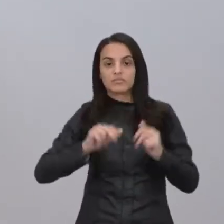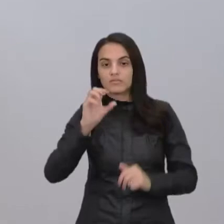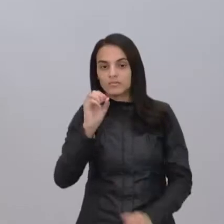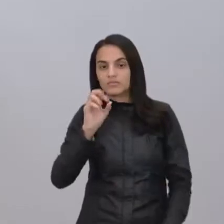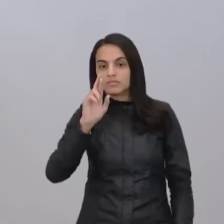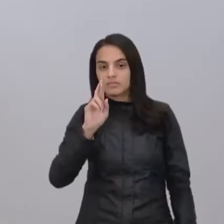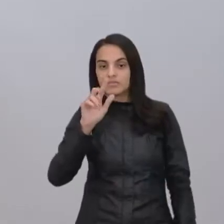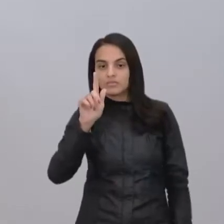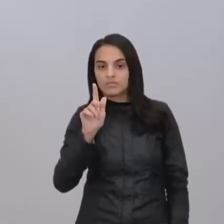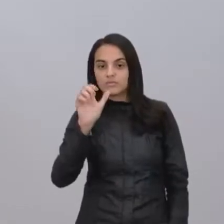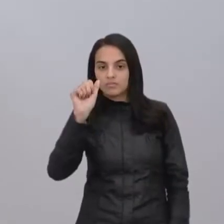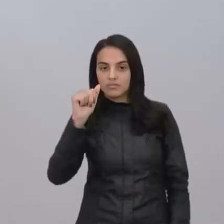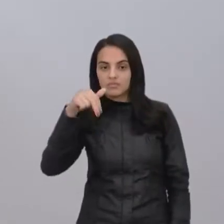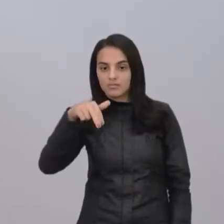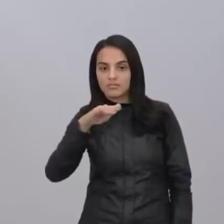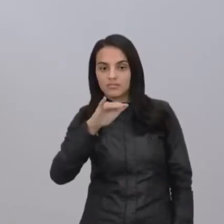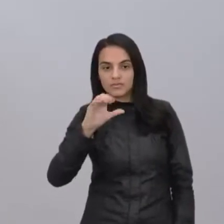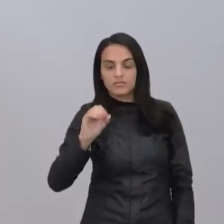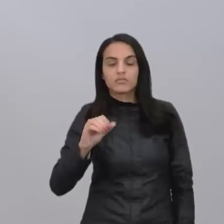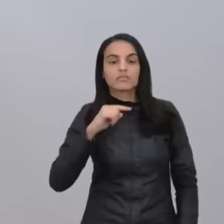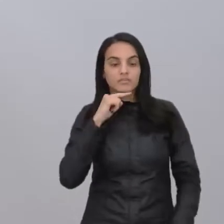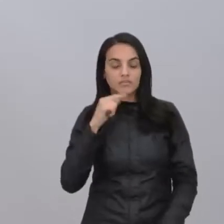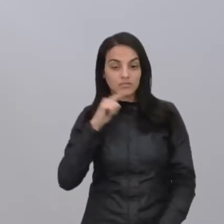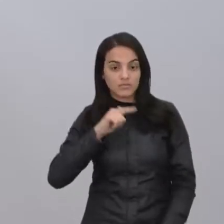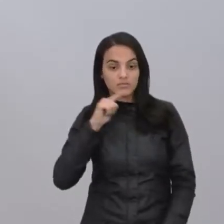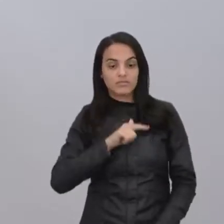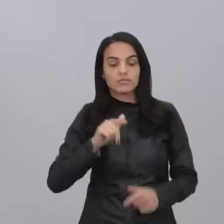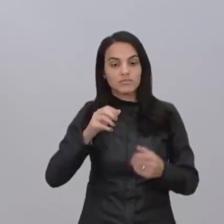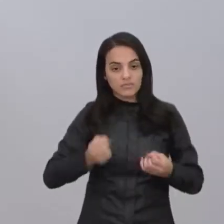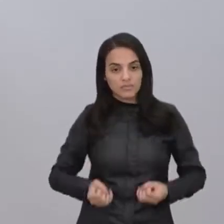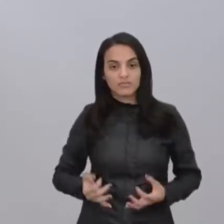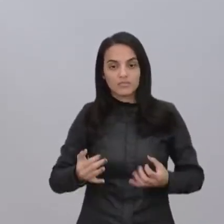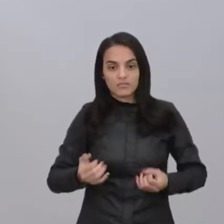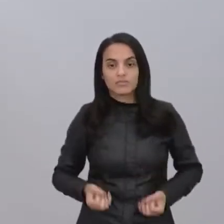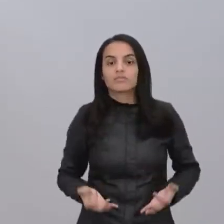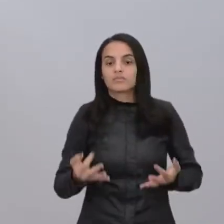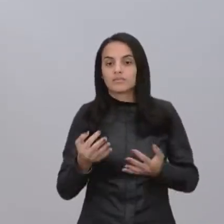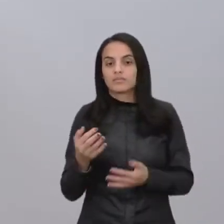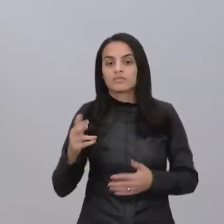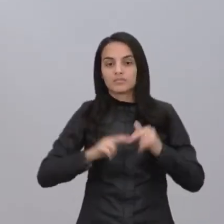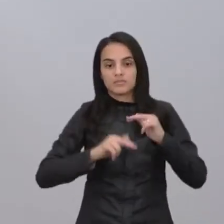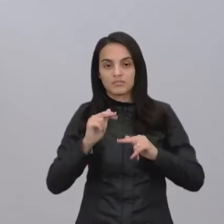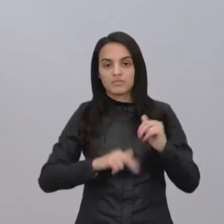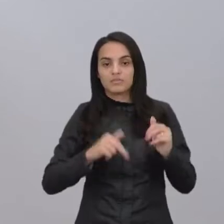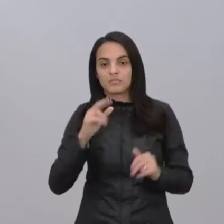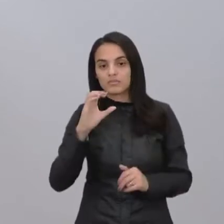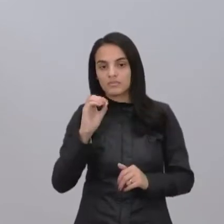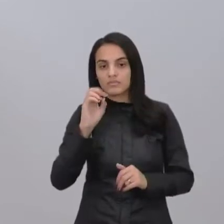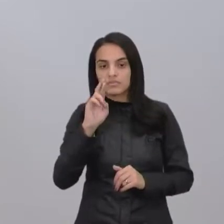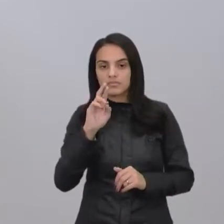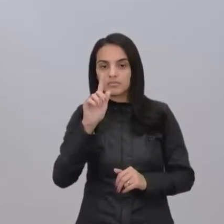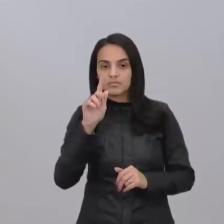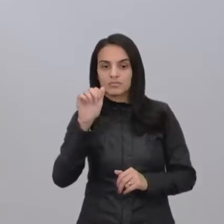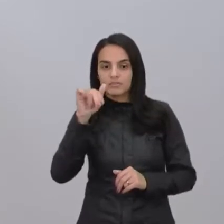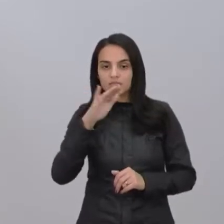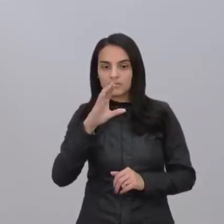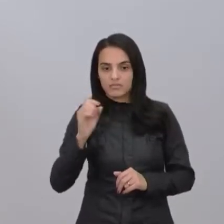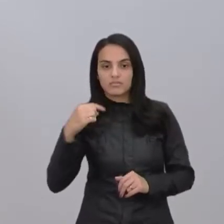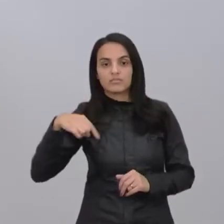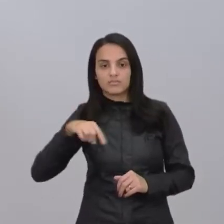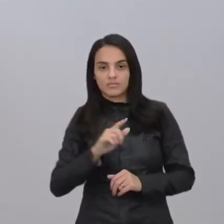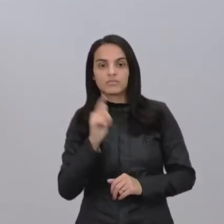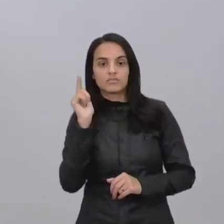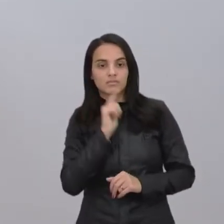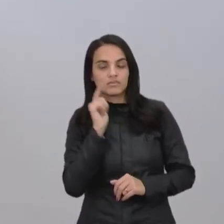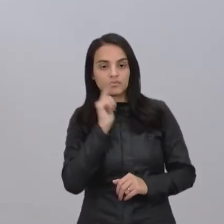quem pode, para quem consegue aí consumir produtos orgânicos, é uma boa saída para a gente também conseguir